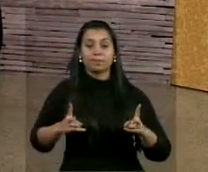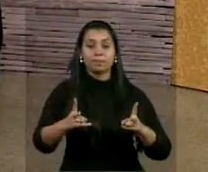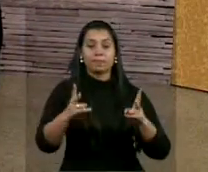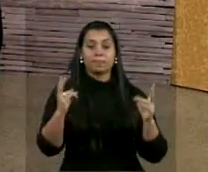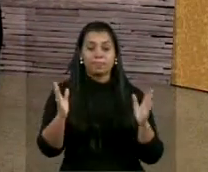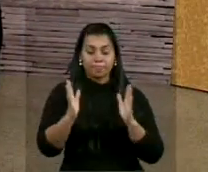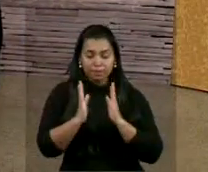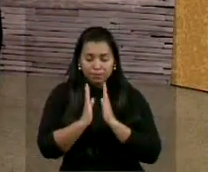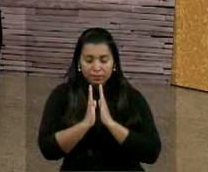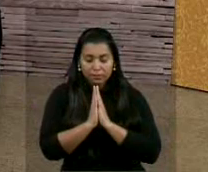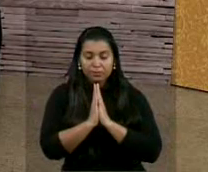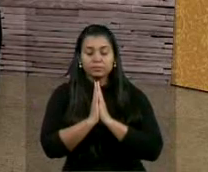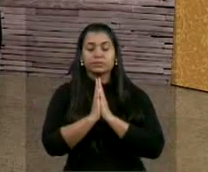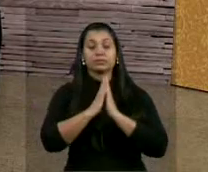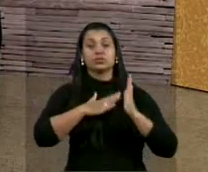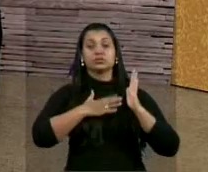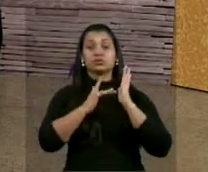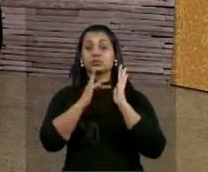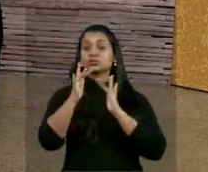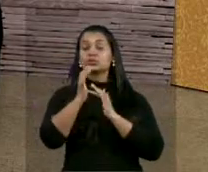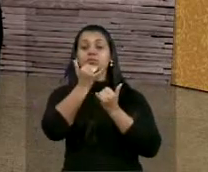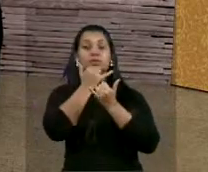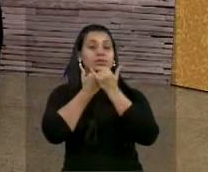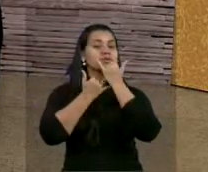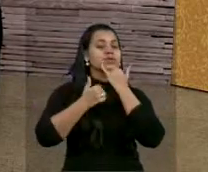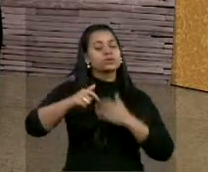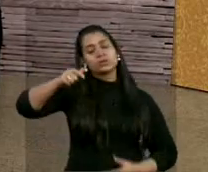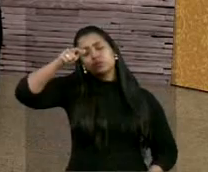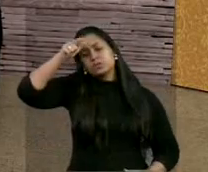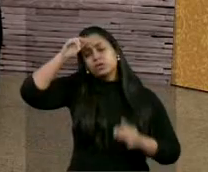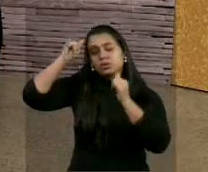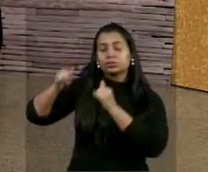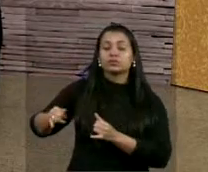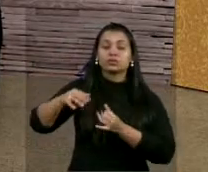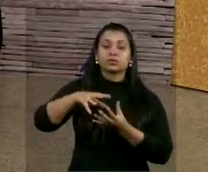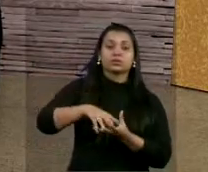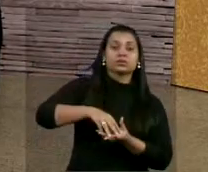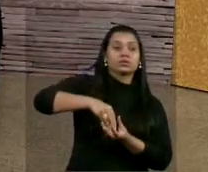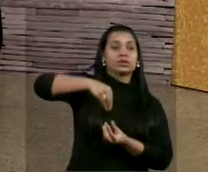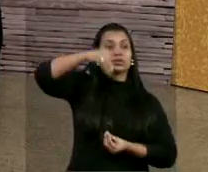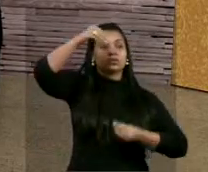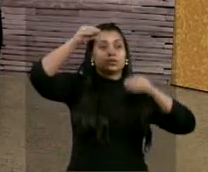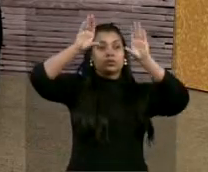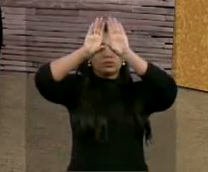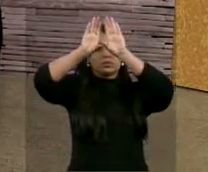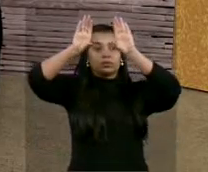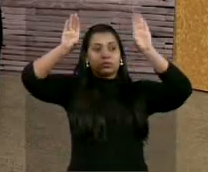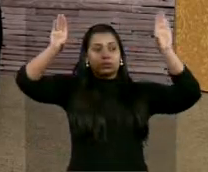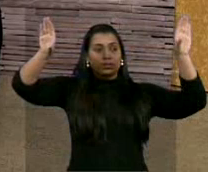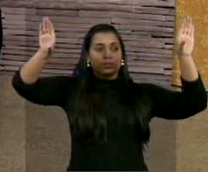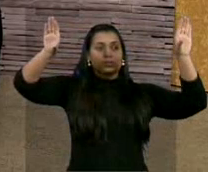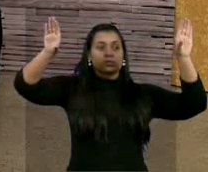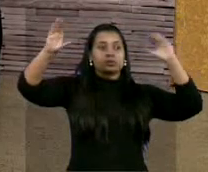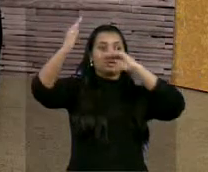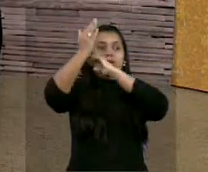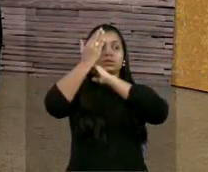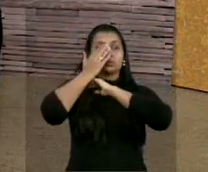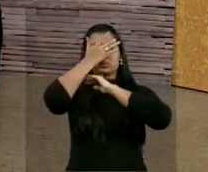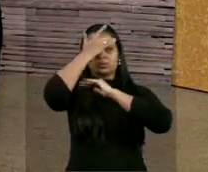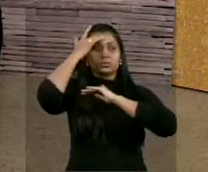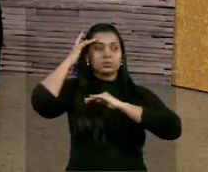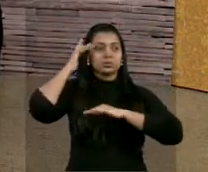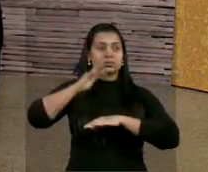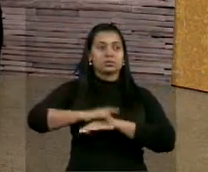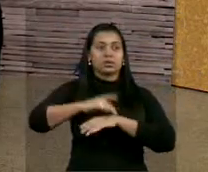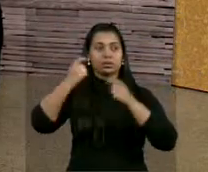princípio, agora e sempre. Amém. Ó meu Jesus, perdoai-nos, livrai-nos do fogo do inferno, levai as almas todas para